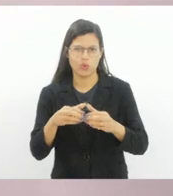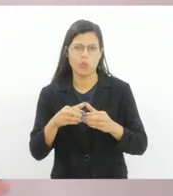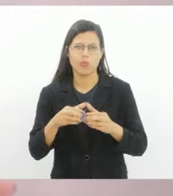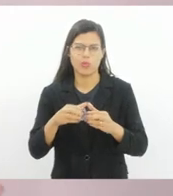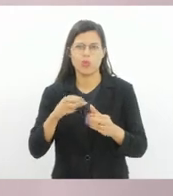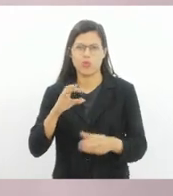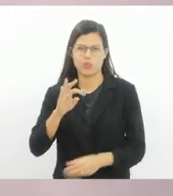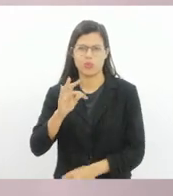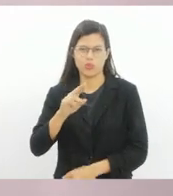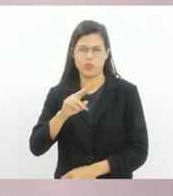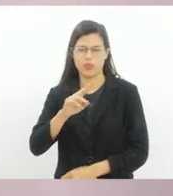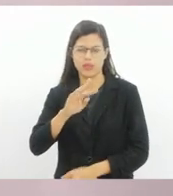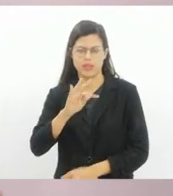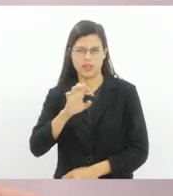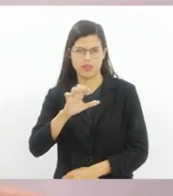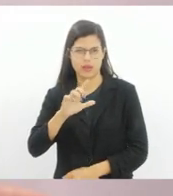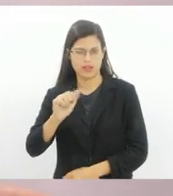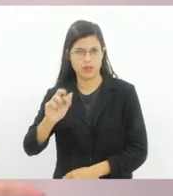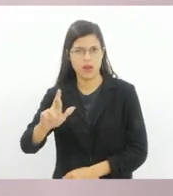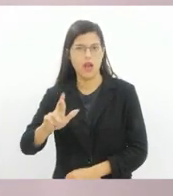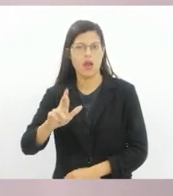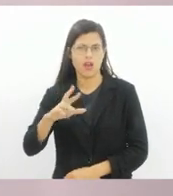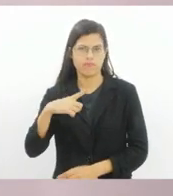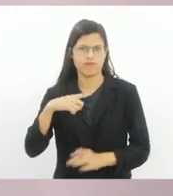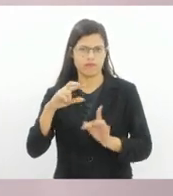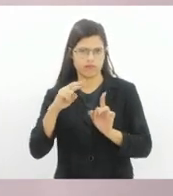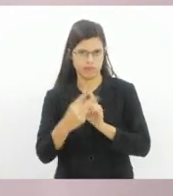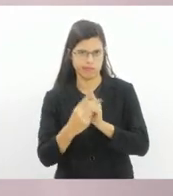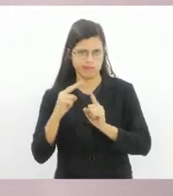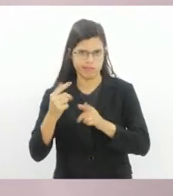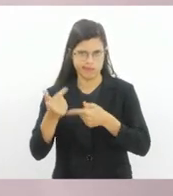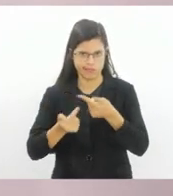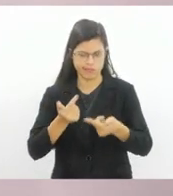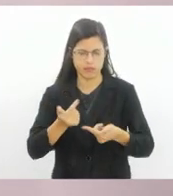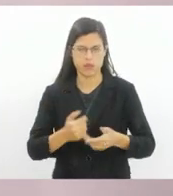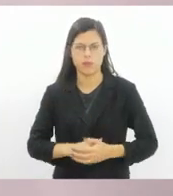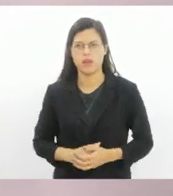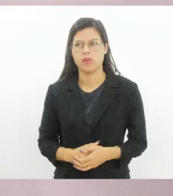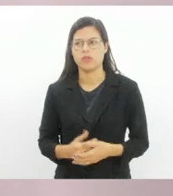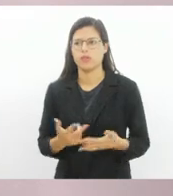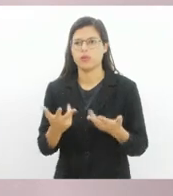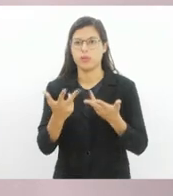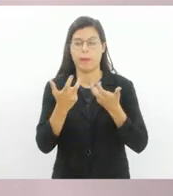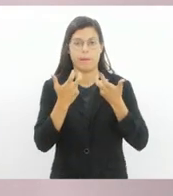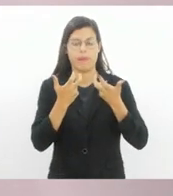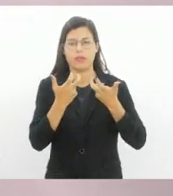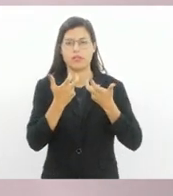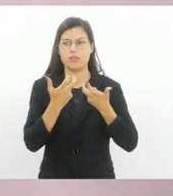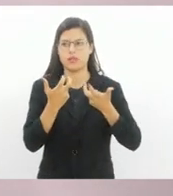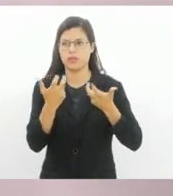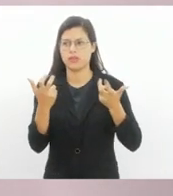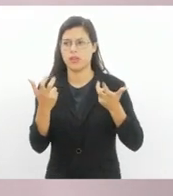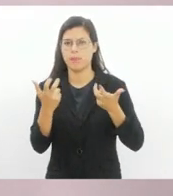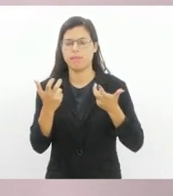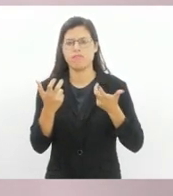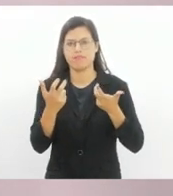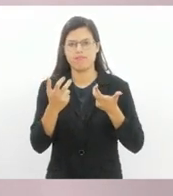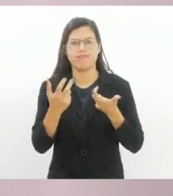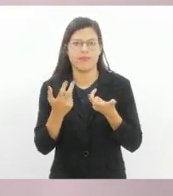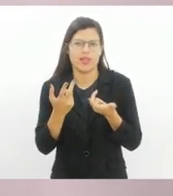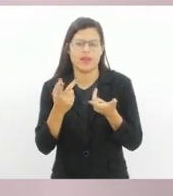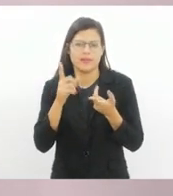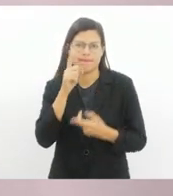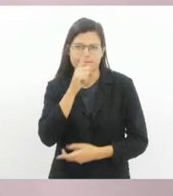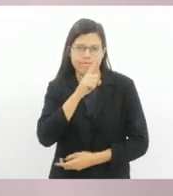também trabalha muito nessa perspectiva. Então, a gente vê toda a situação de vulnerabilidade.